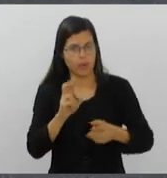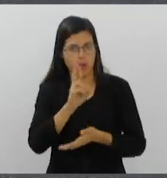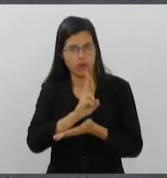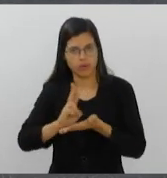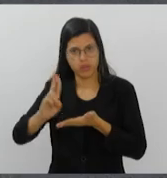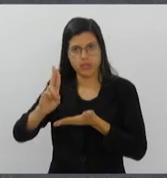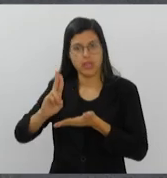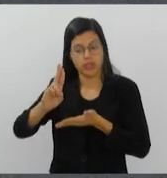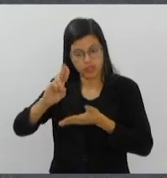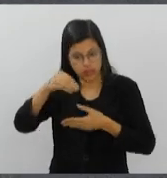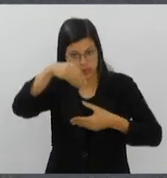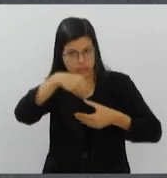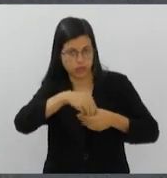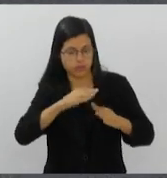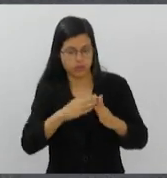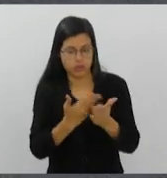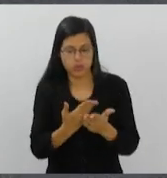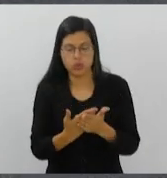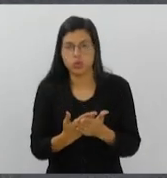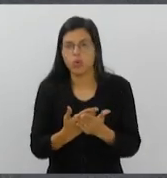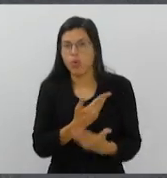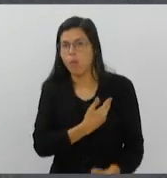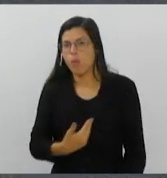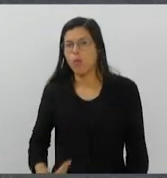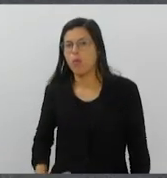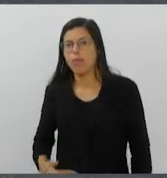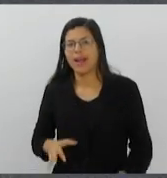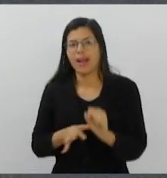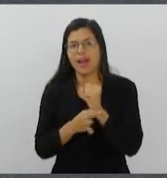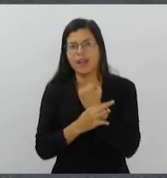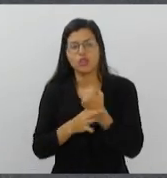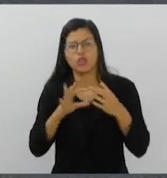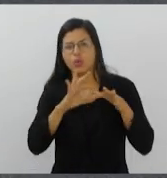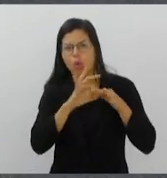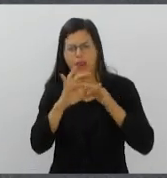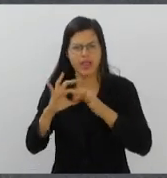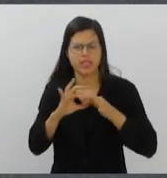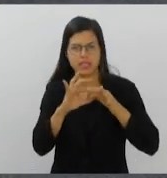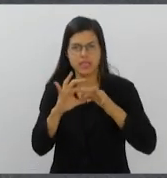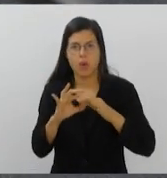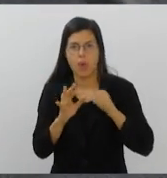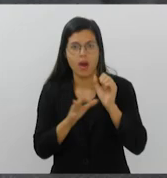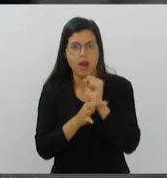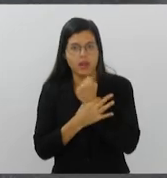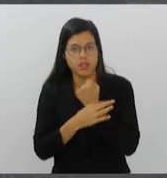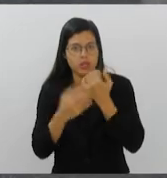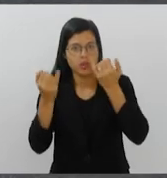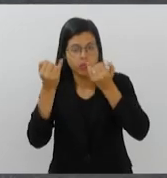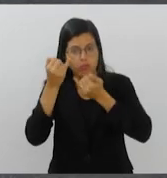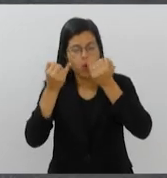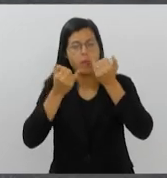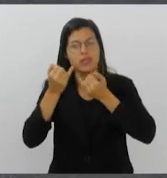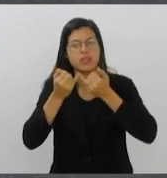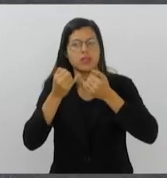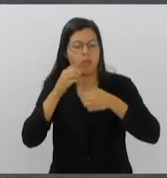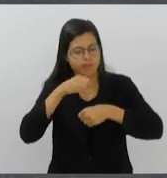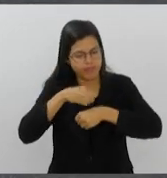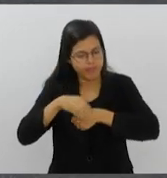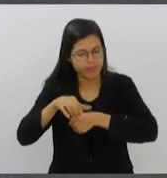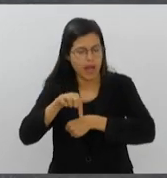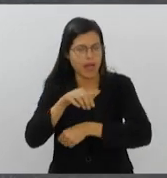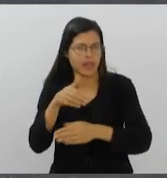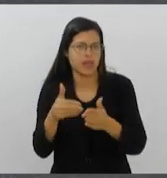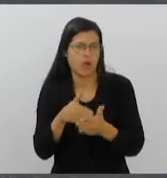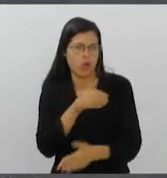dentro das escolas públicas é garantir essa conexão, é garantir que a informação chegue até o estudante. Então,